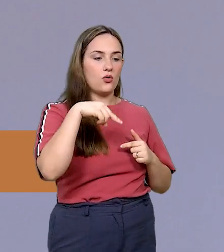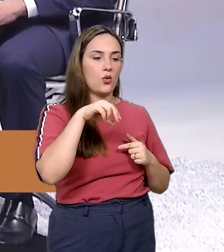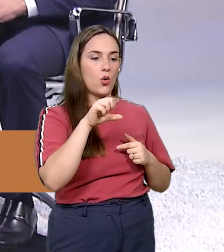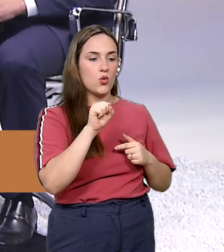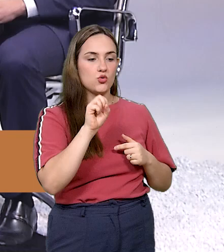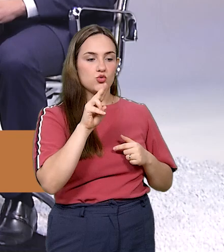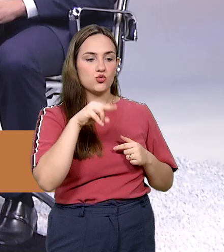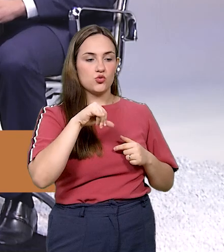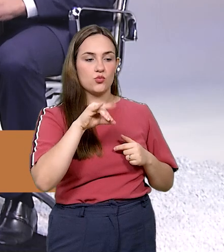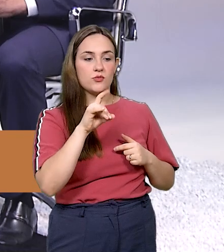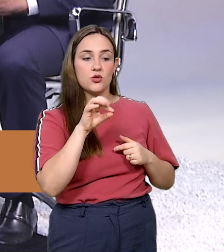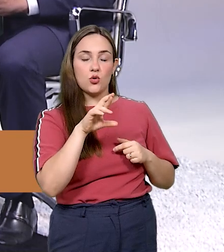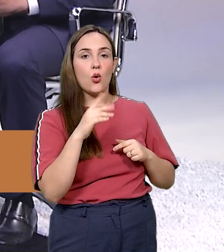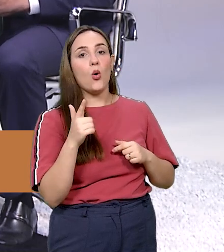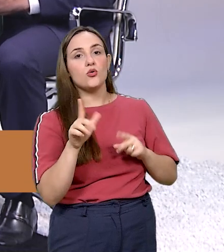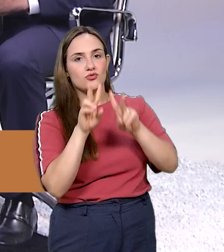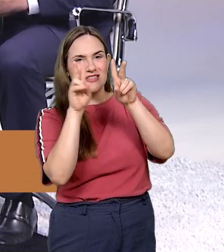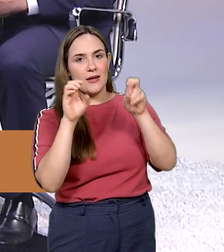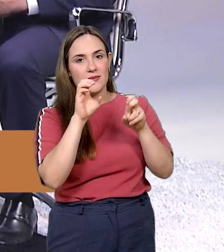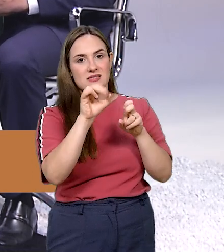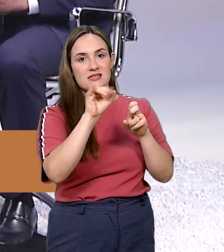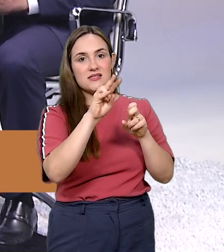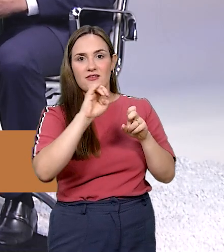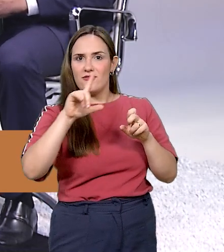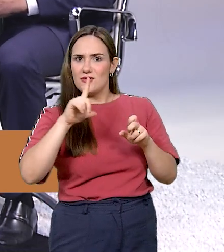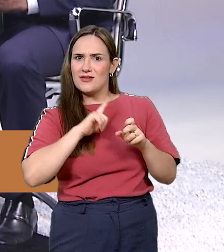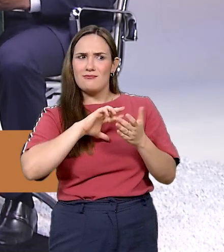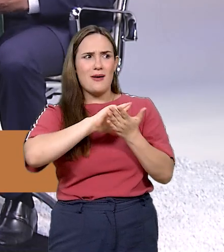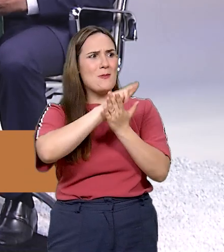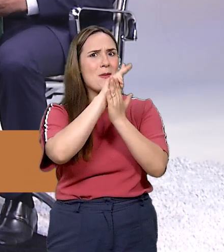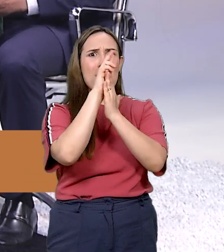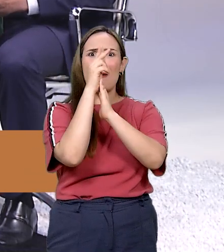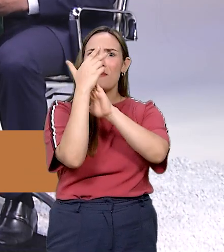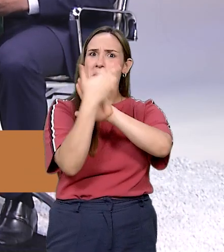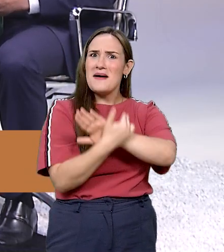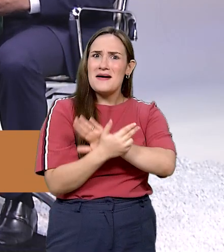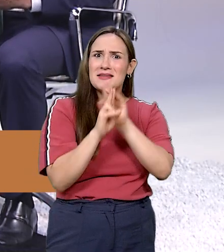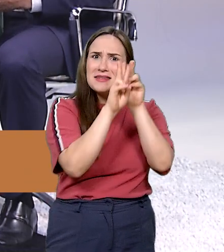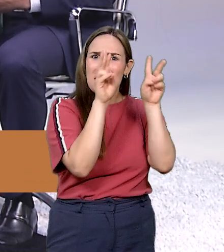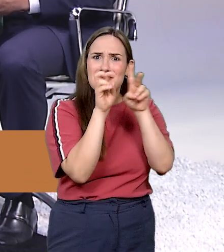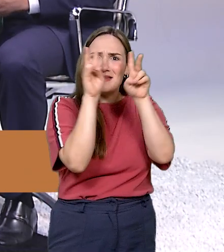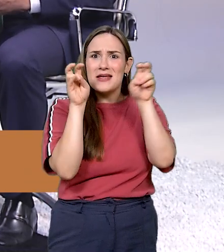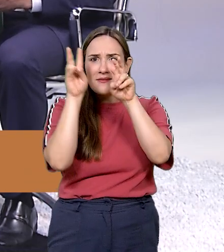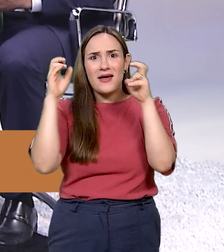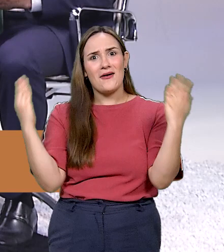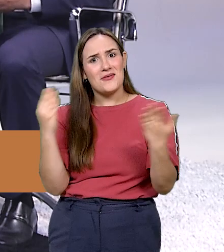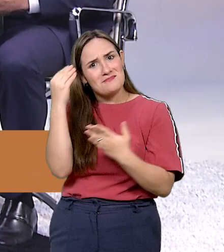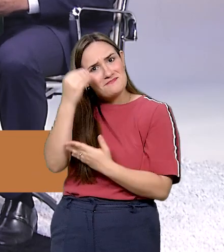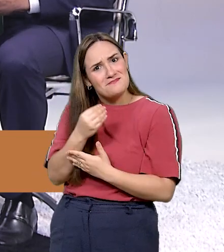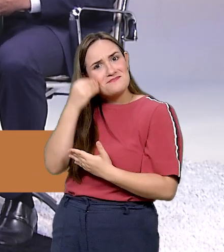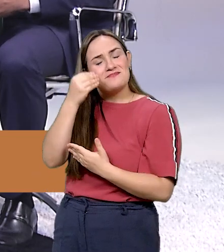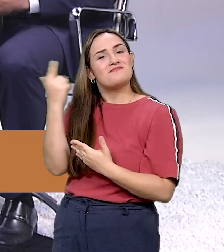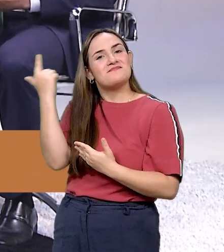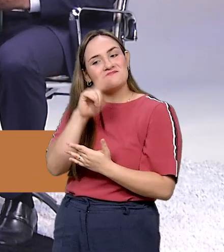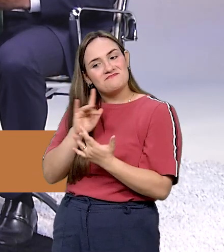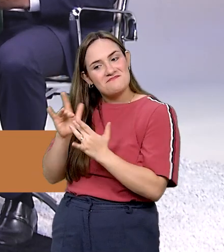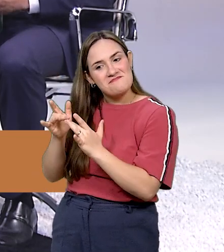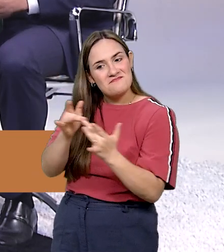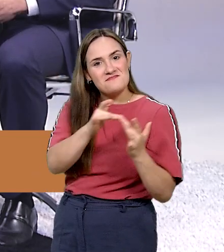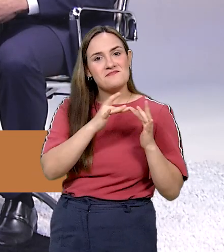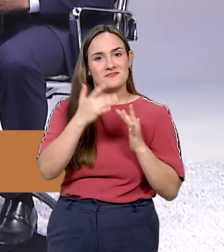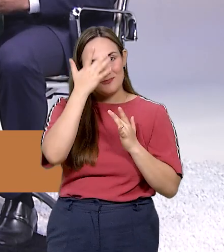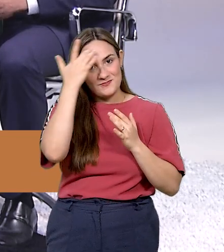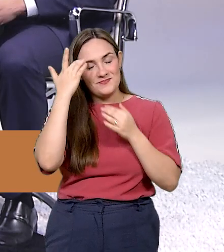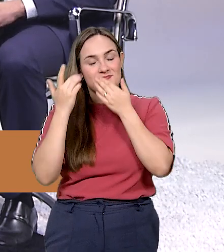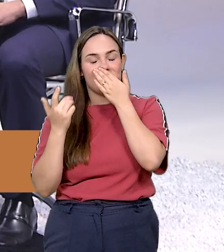matérias cíveis e residuais. Então, tem sido uma carreira plural e de grande bagagem que tem me permitido ter um grande